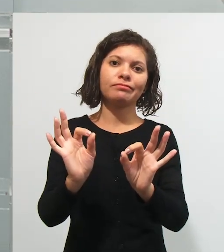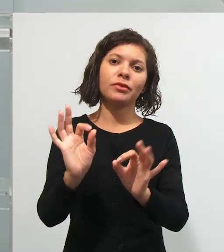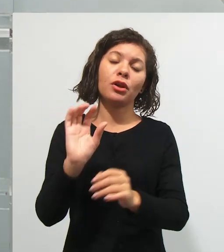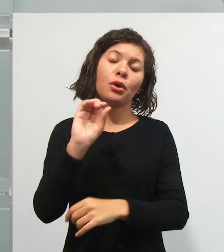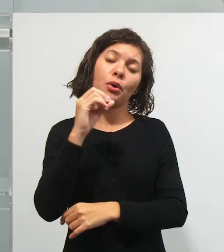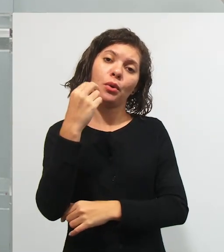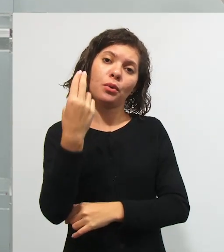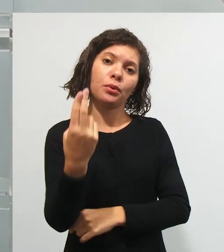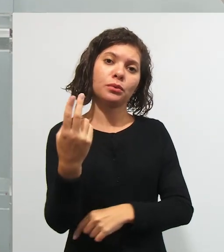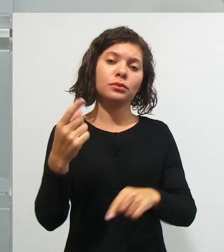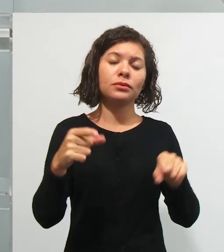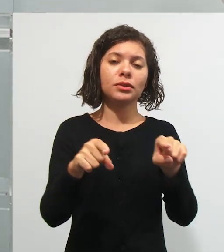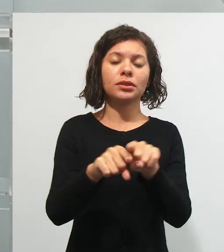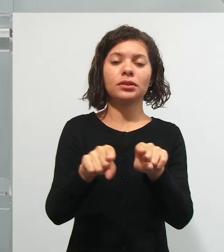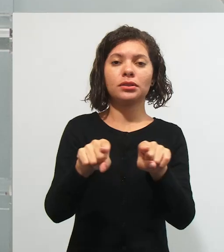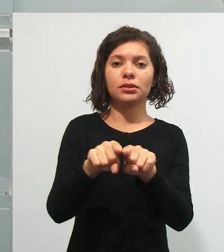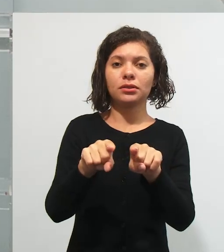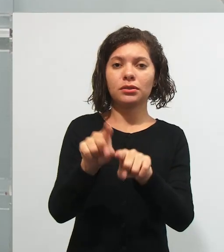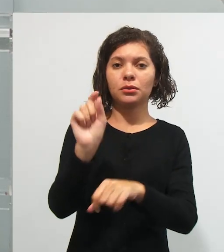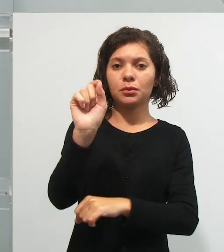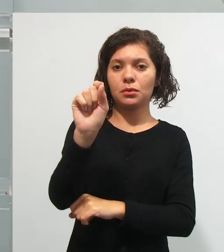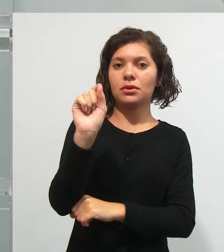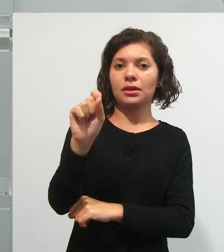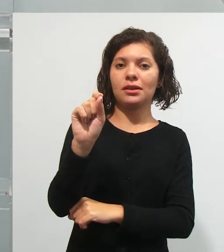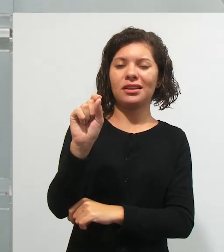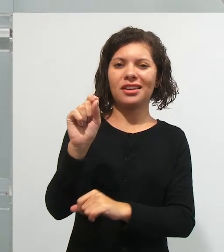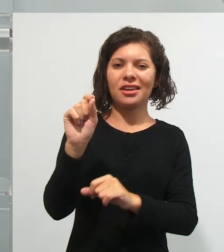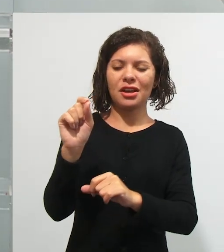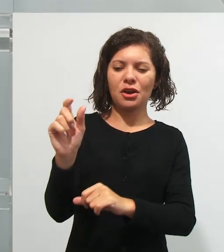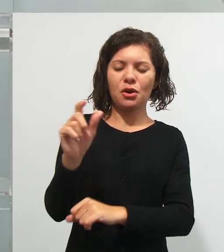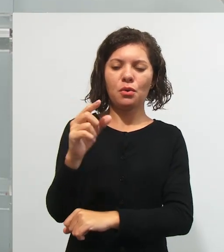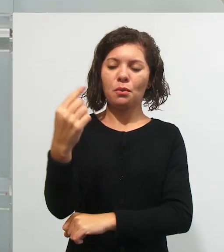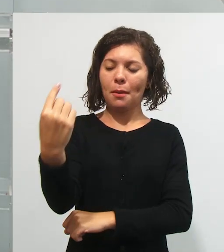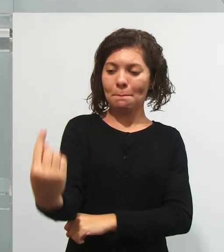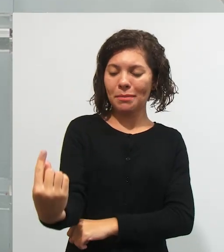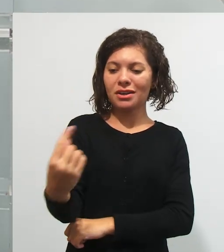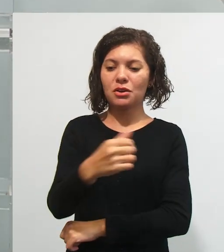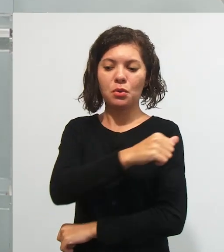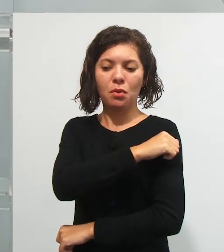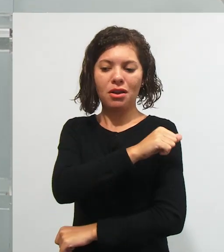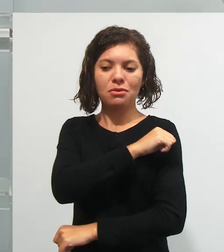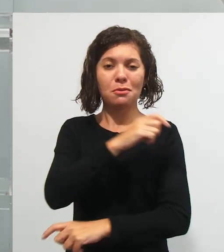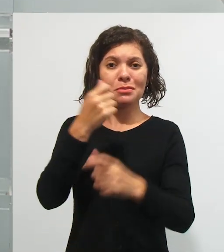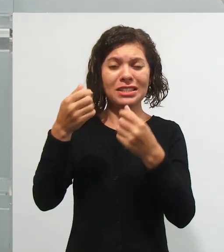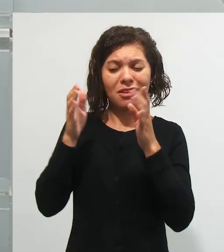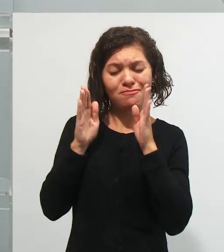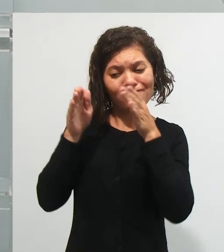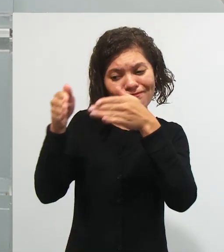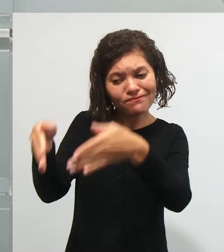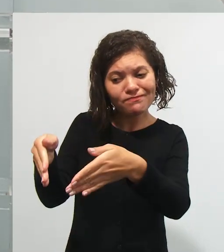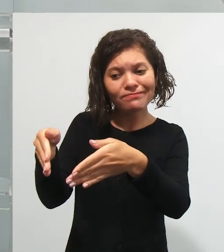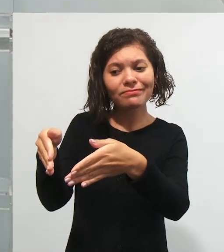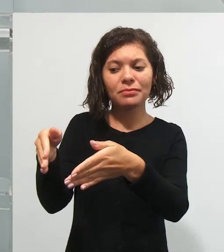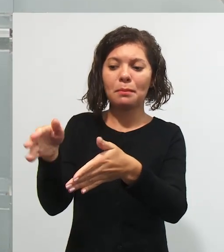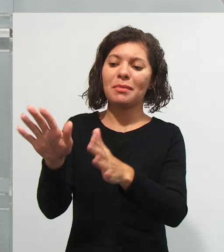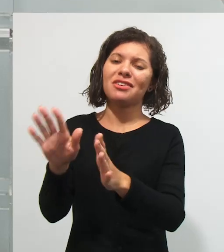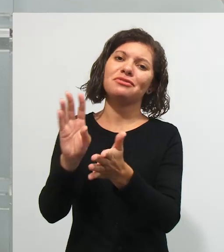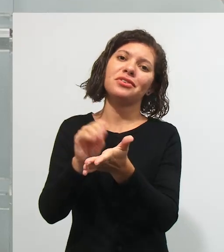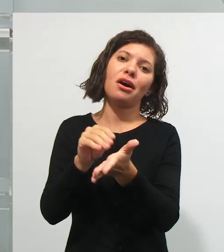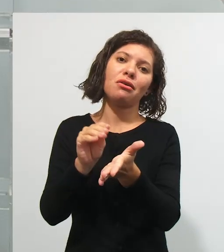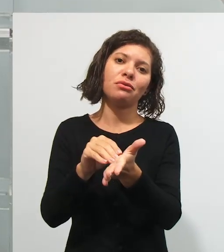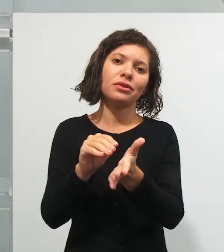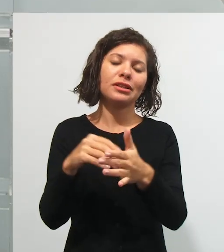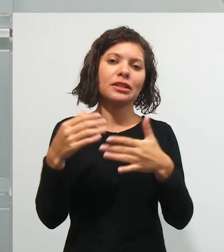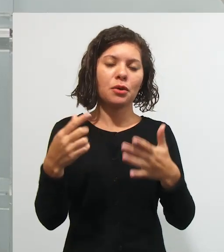alguma necessidade específica de aprendizagem e, dependendo do que eu constatar,